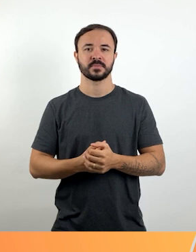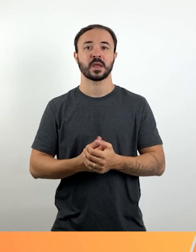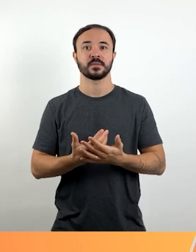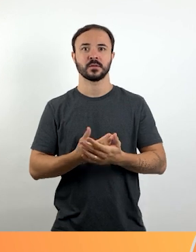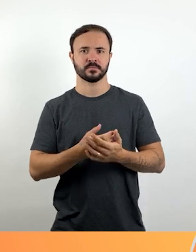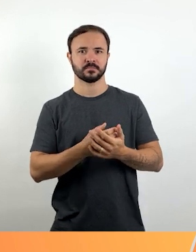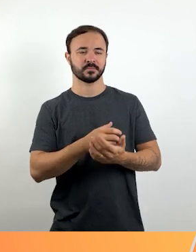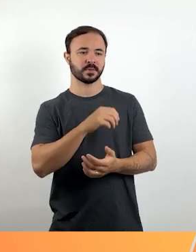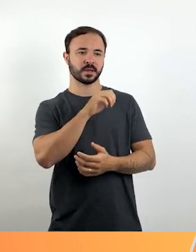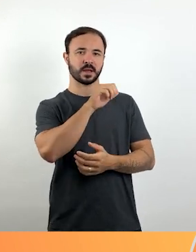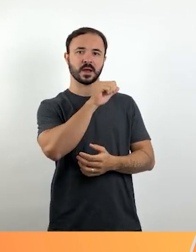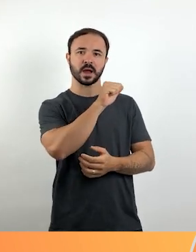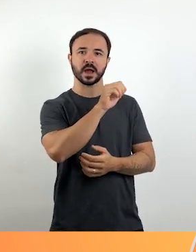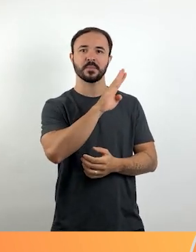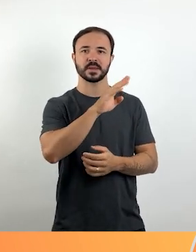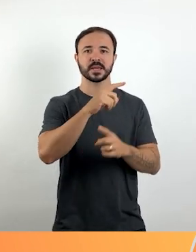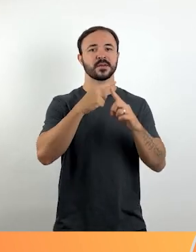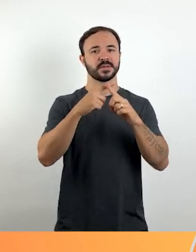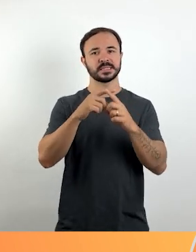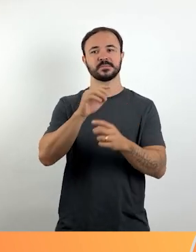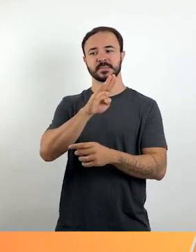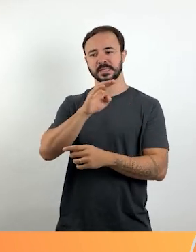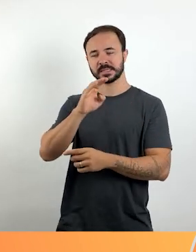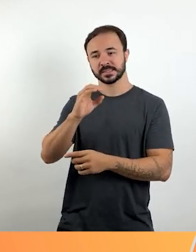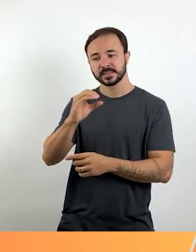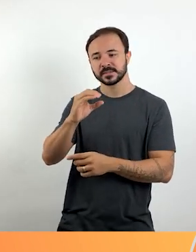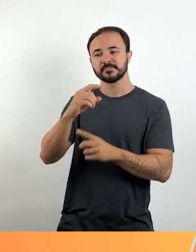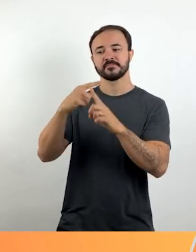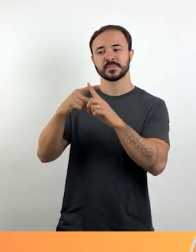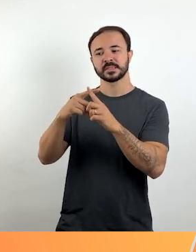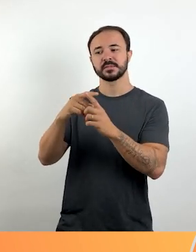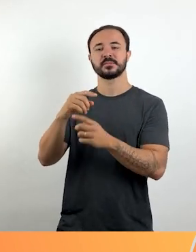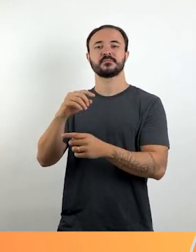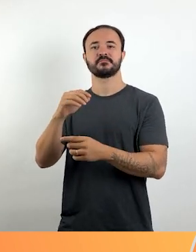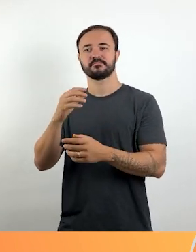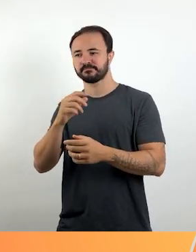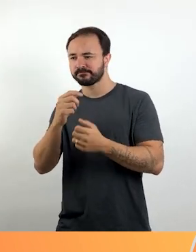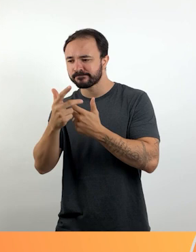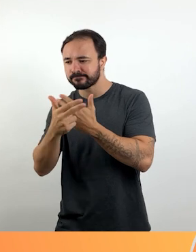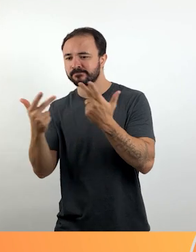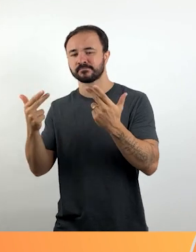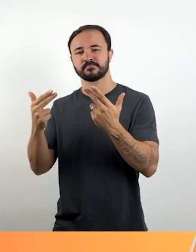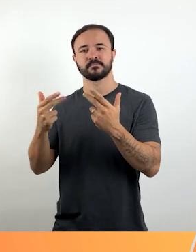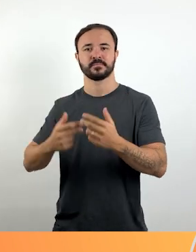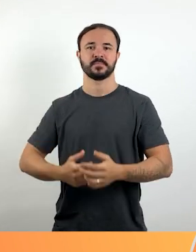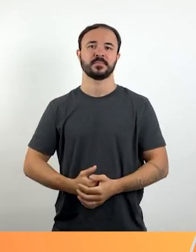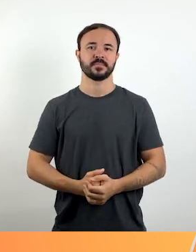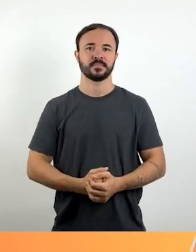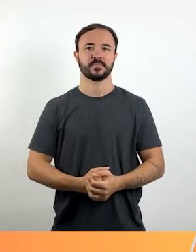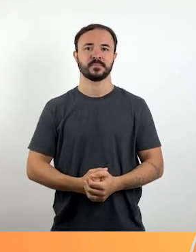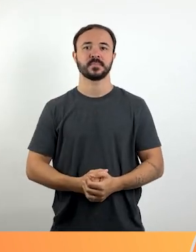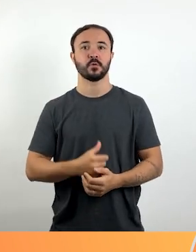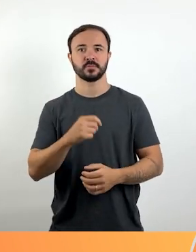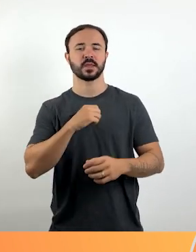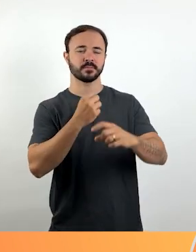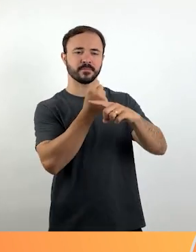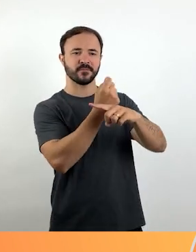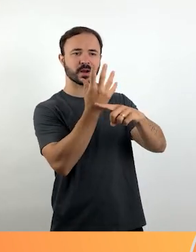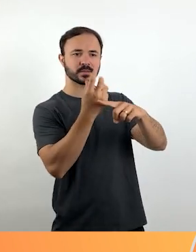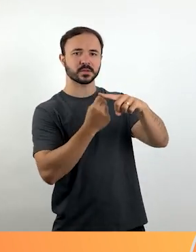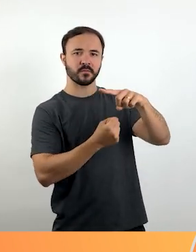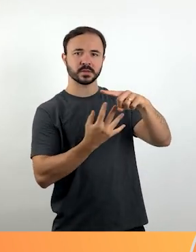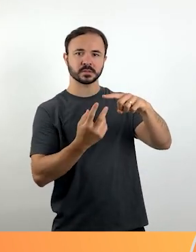multiplicar AB vezes BC vezes AC e multiplicar as frações com suas respectivas frações, né? Eu estou multiplicando